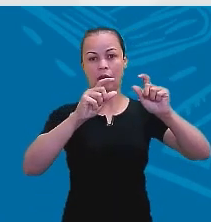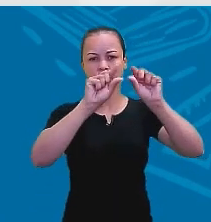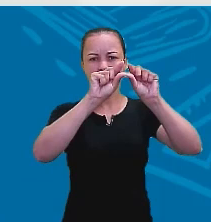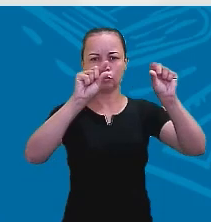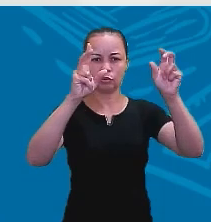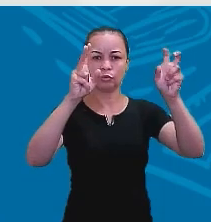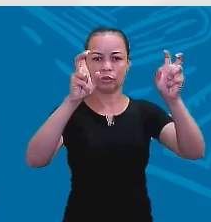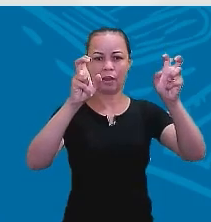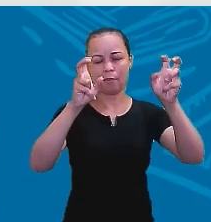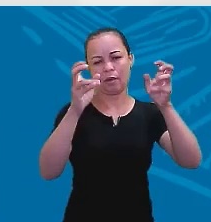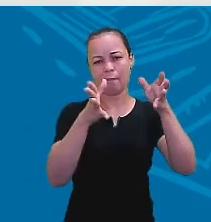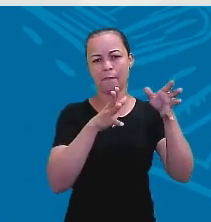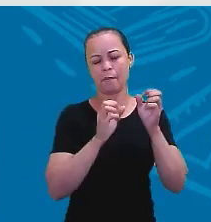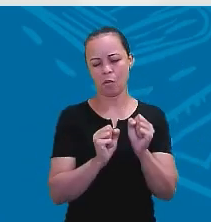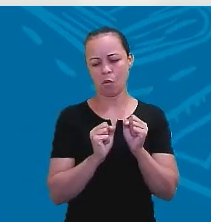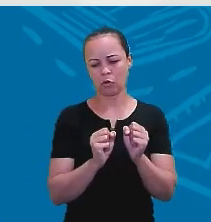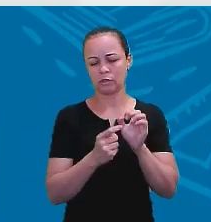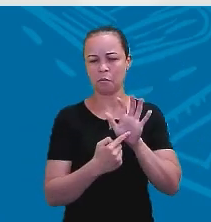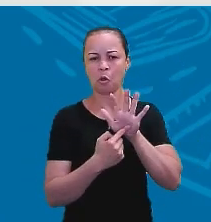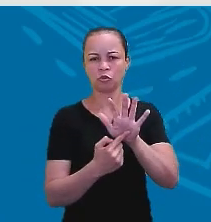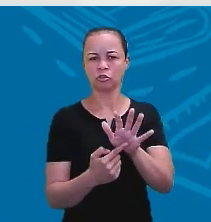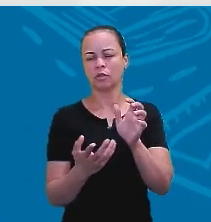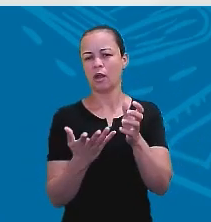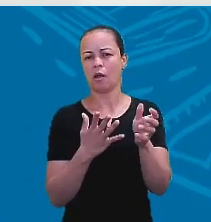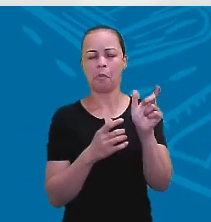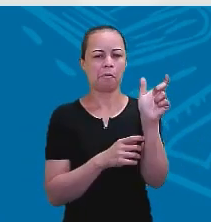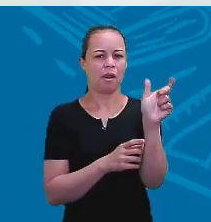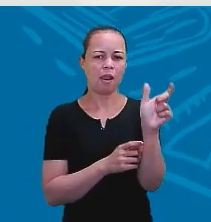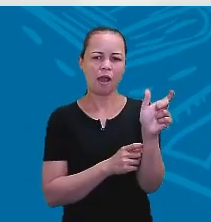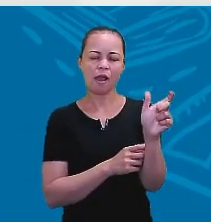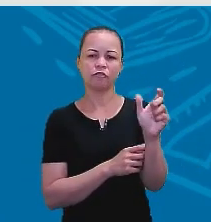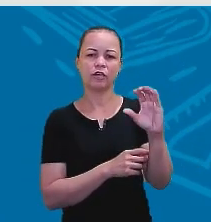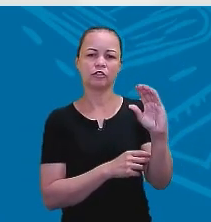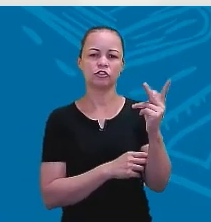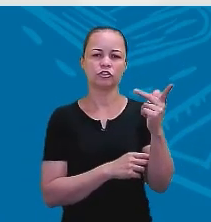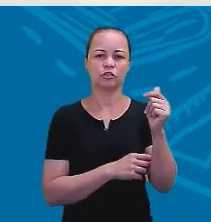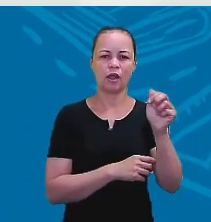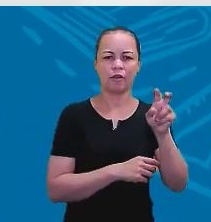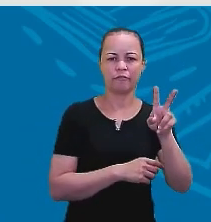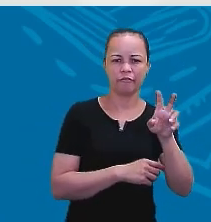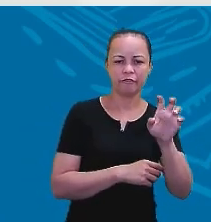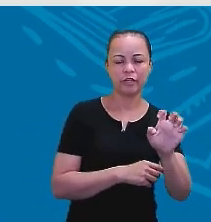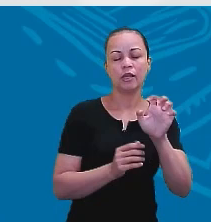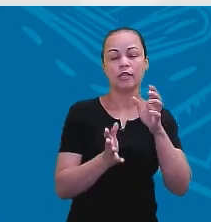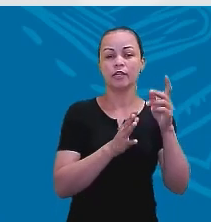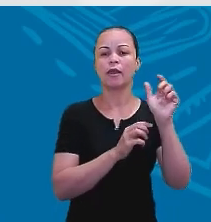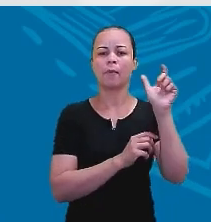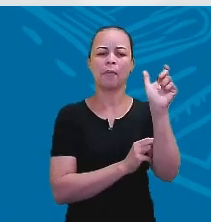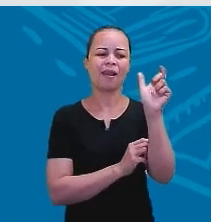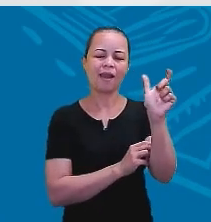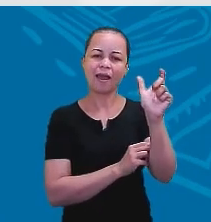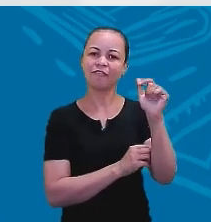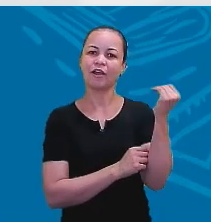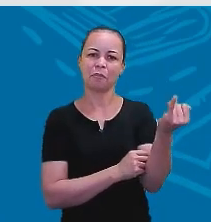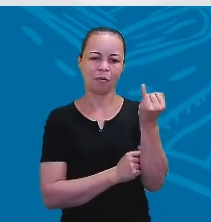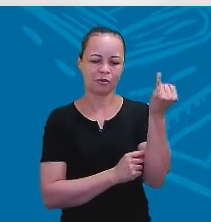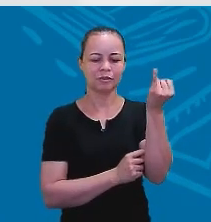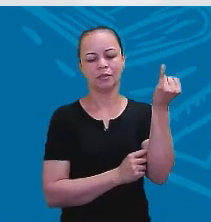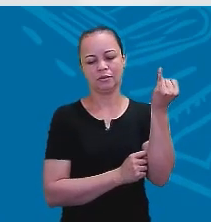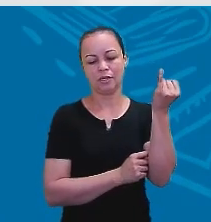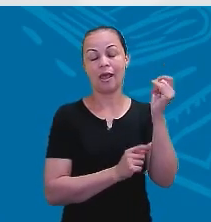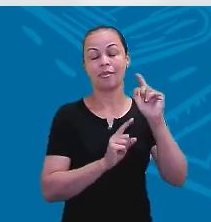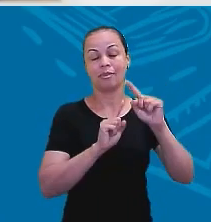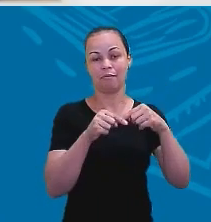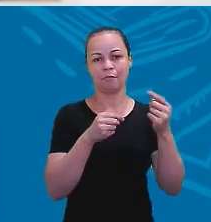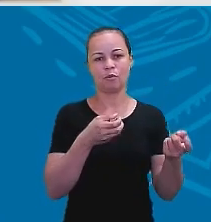alguma palavra-chave, alguma palavra que chamou sua atenção, e depois você volta para a leitura propriamente do texto, tá